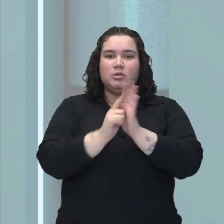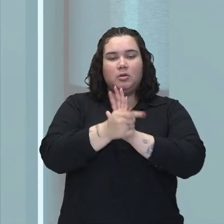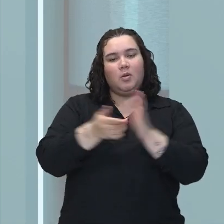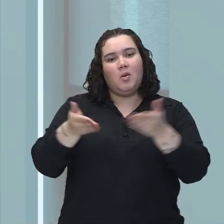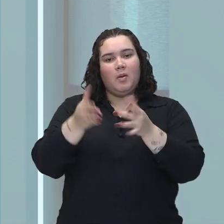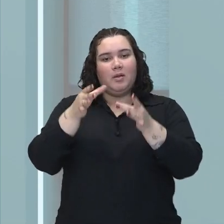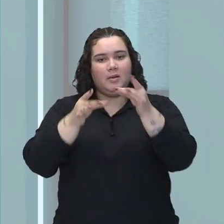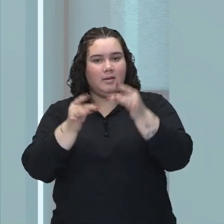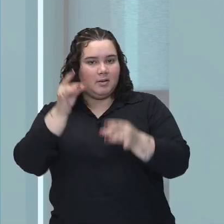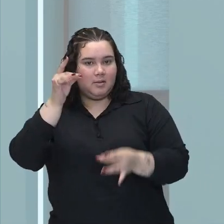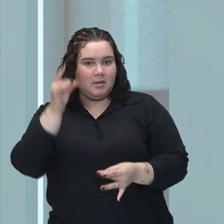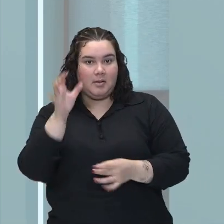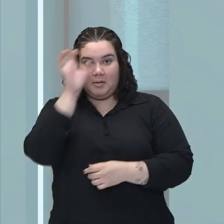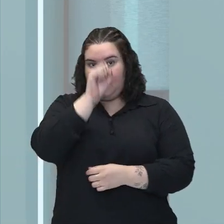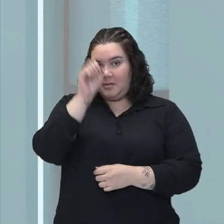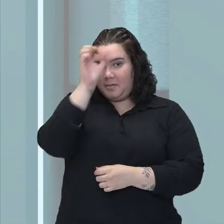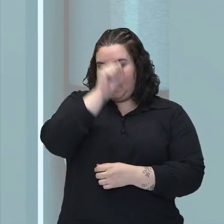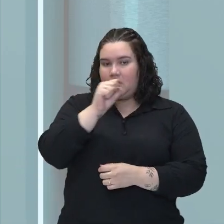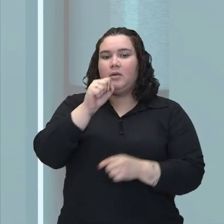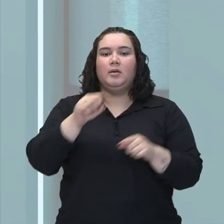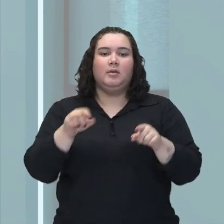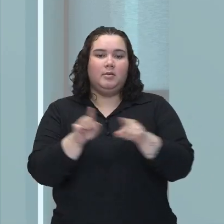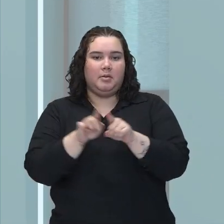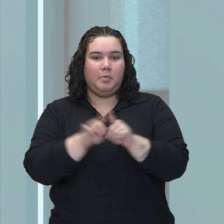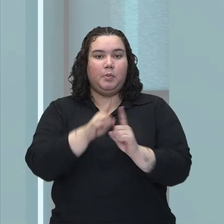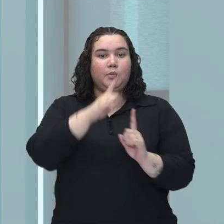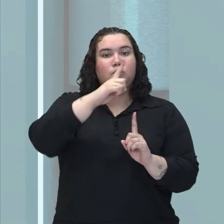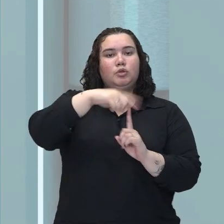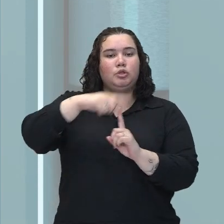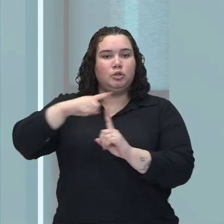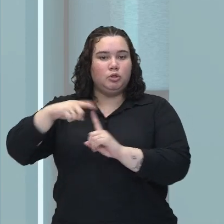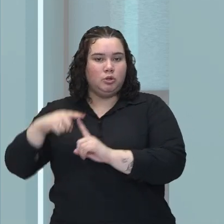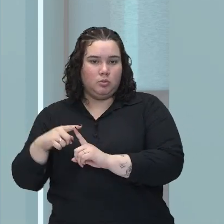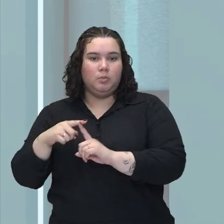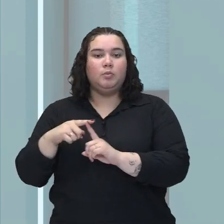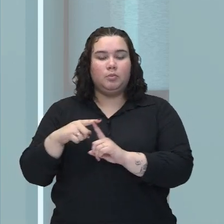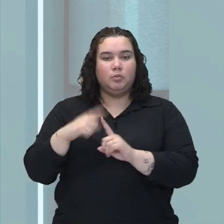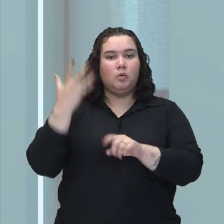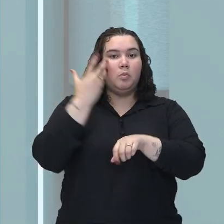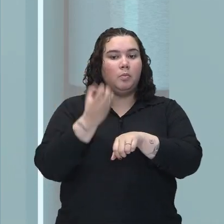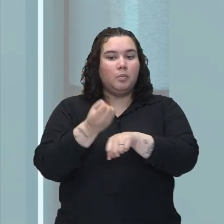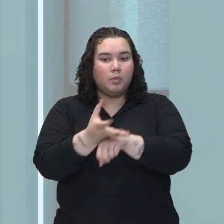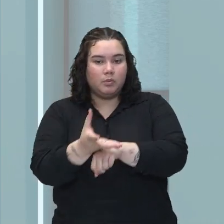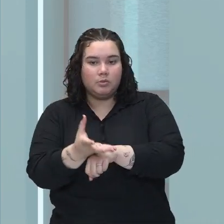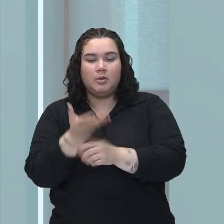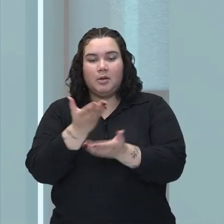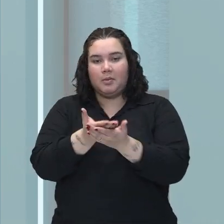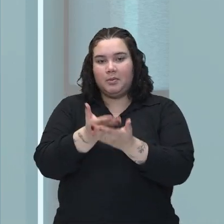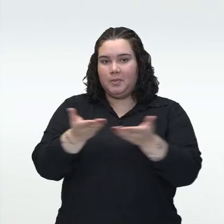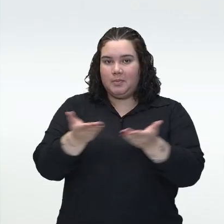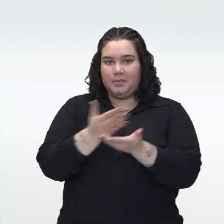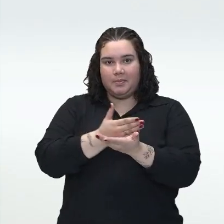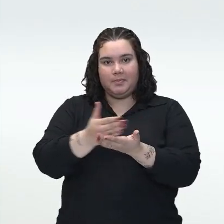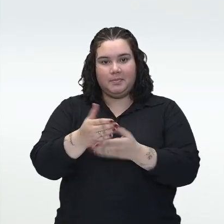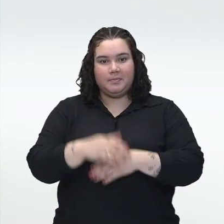pouquinho sobre eles e falar sobre esses tipos de podcast na nossa aula. Vamos a